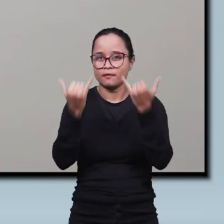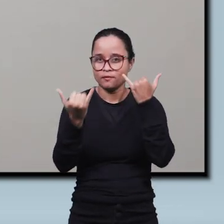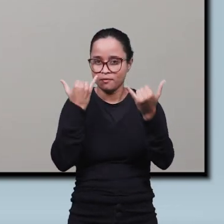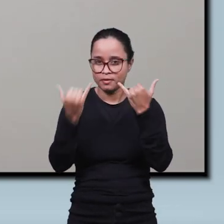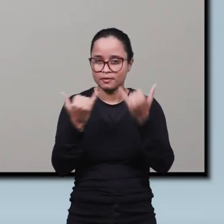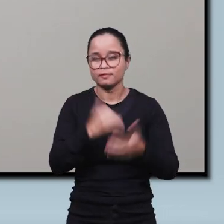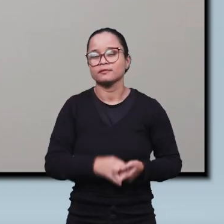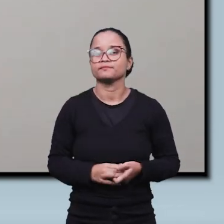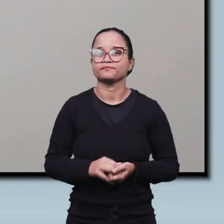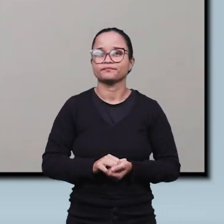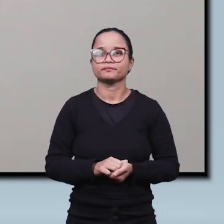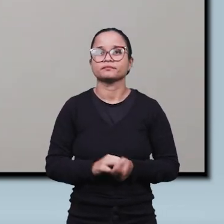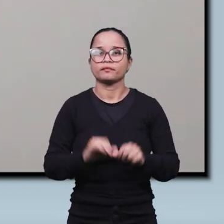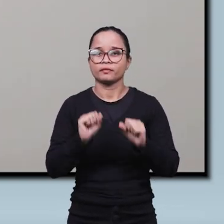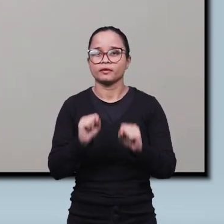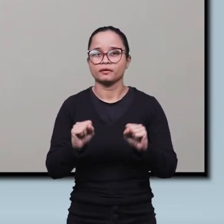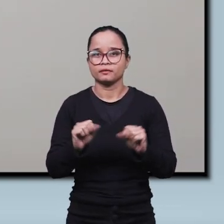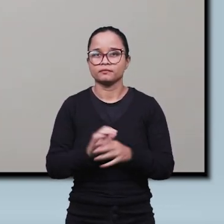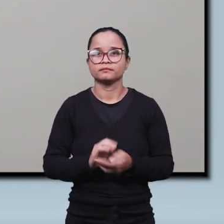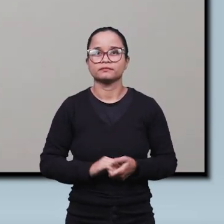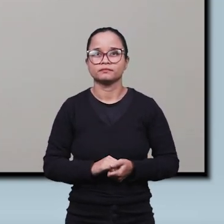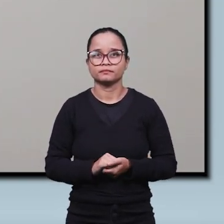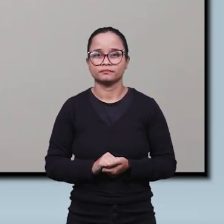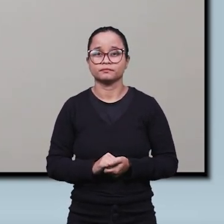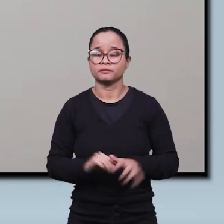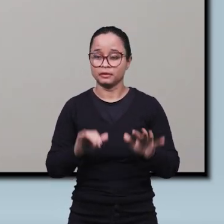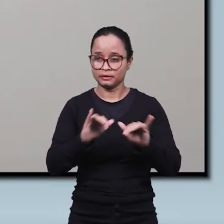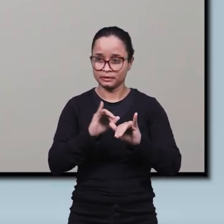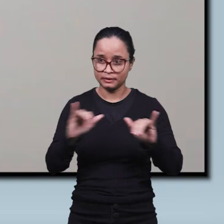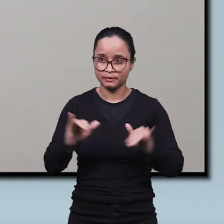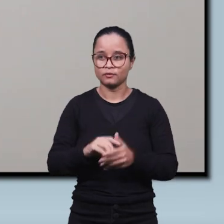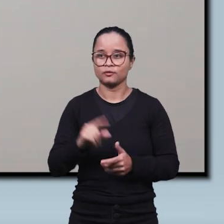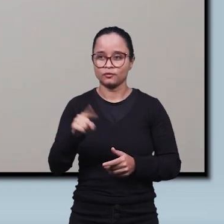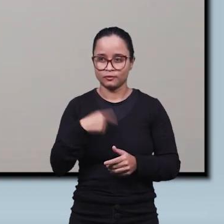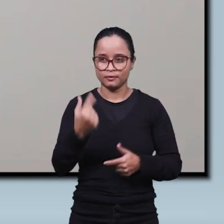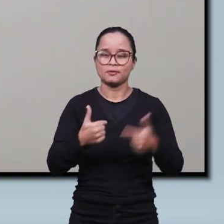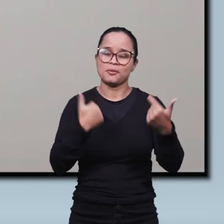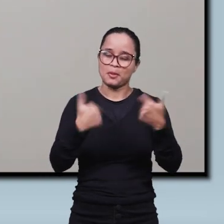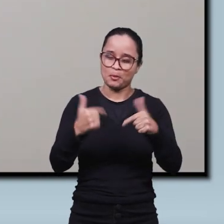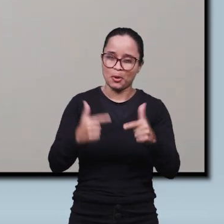informações daquilo que podemos favorecer o nosso trabalho